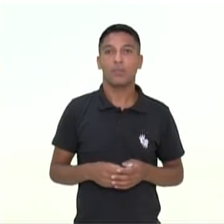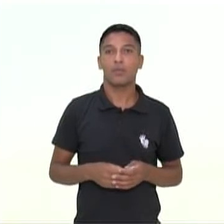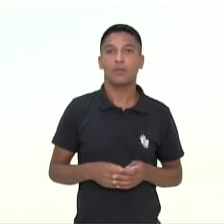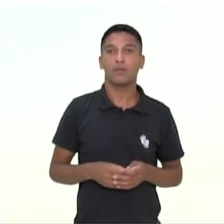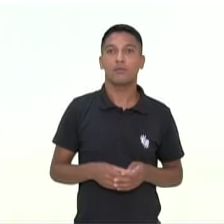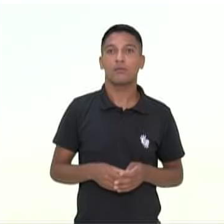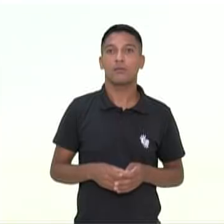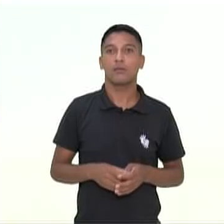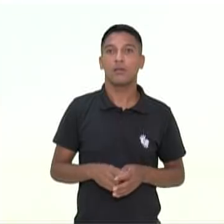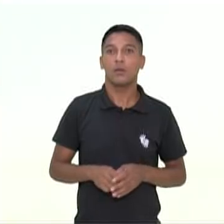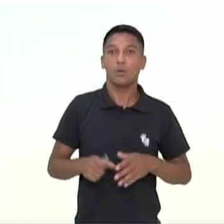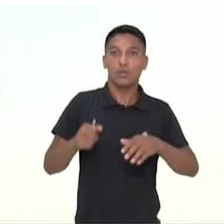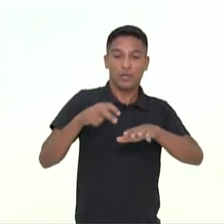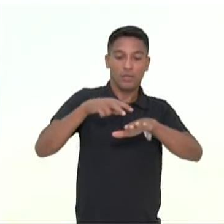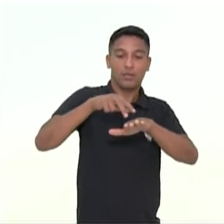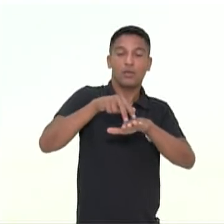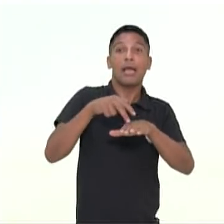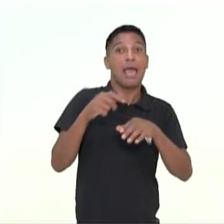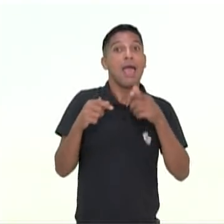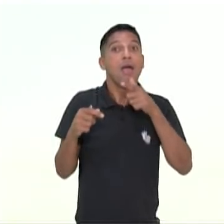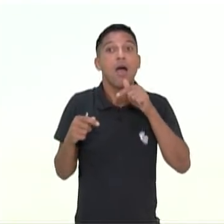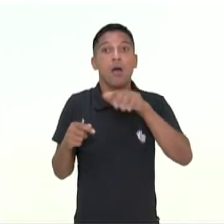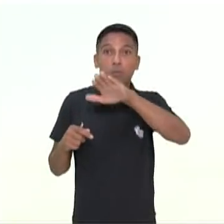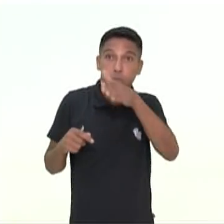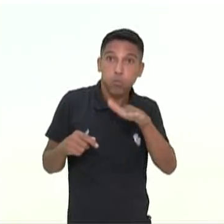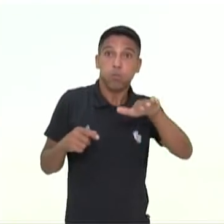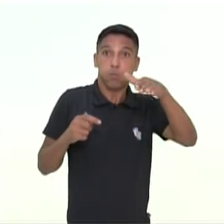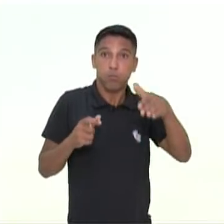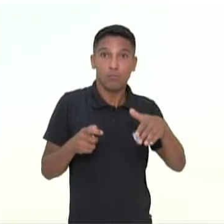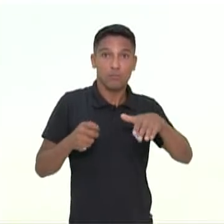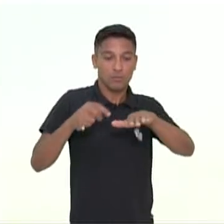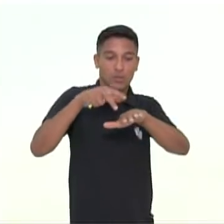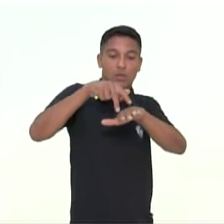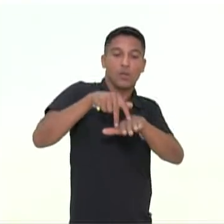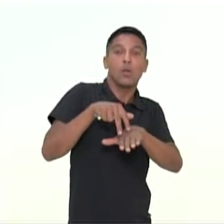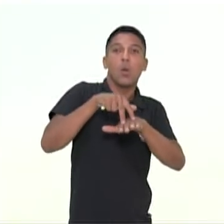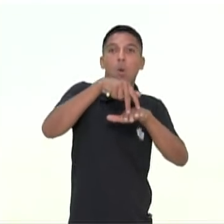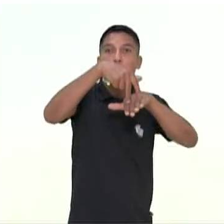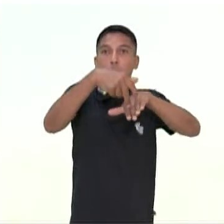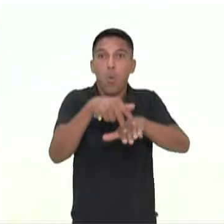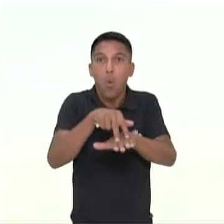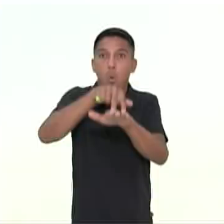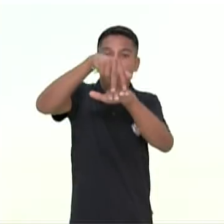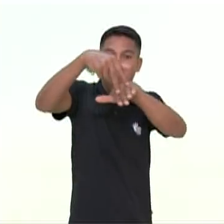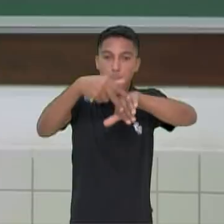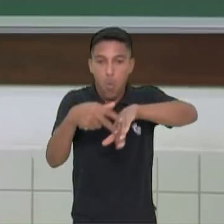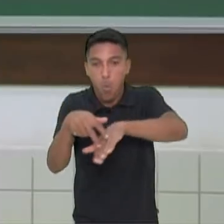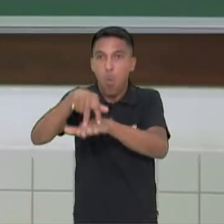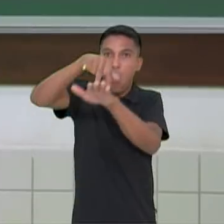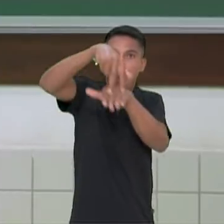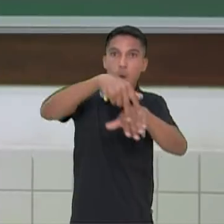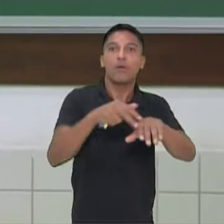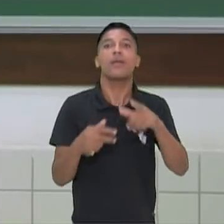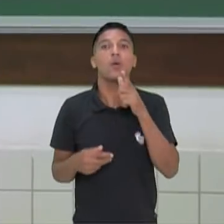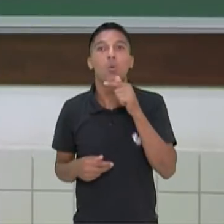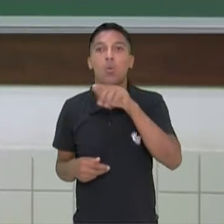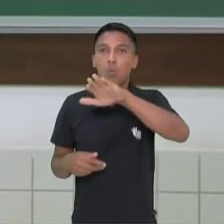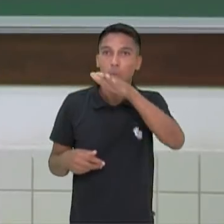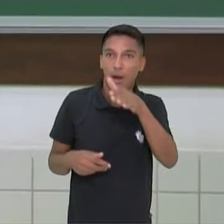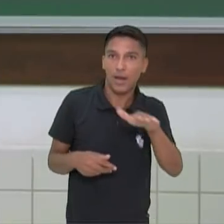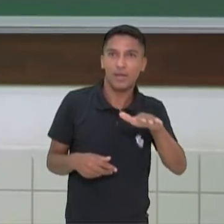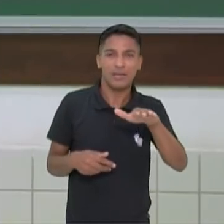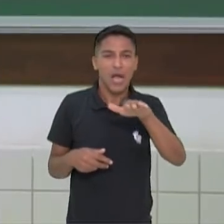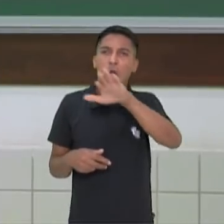eixos montados em pranchas de madeira. Então, qual que é a situação aqui? Né? O mar estava